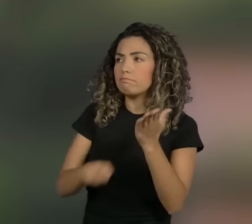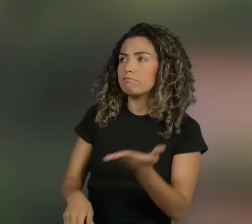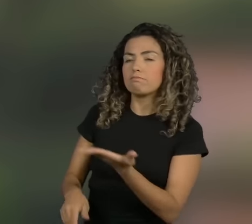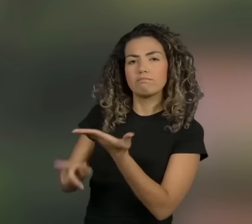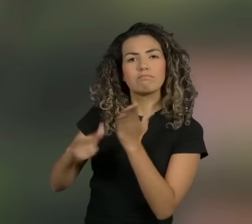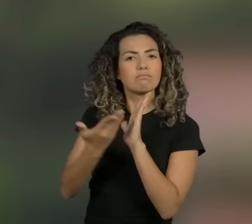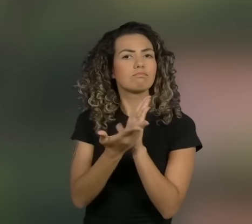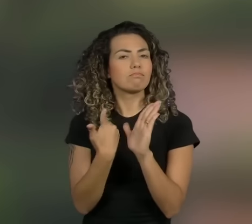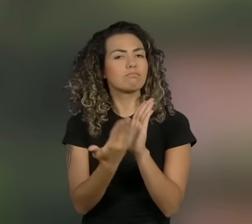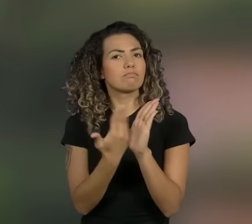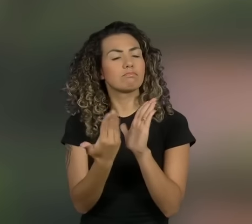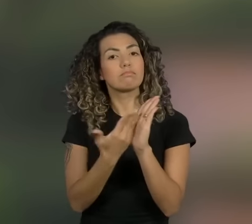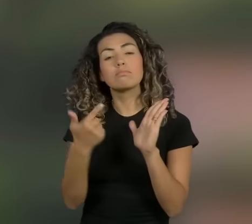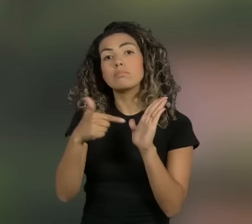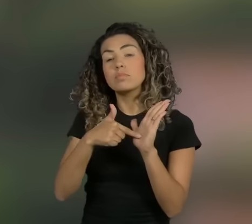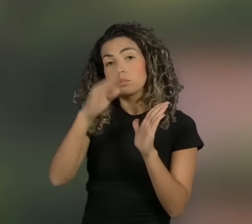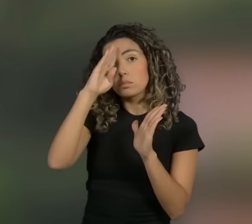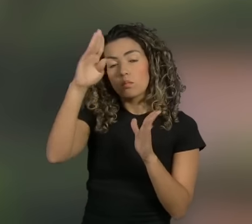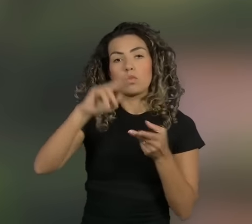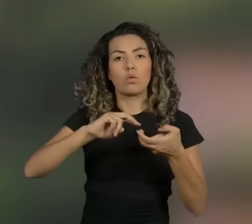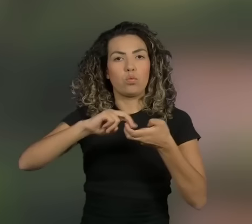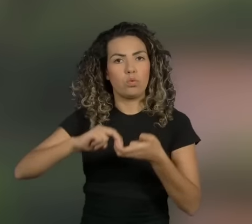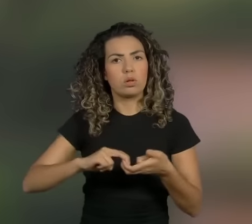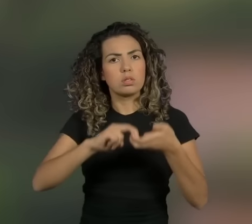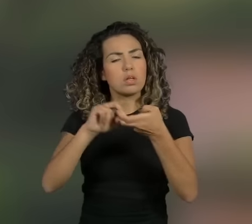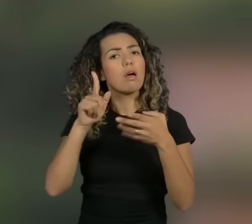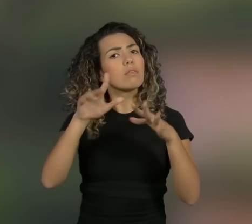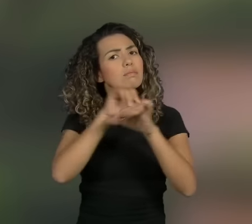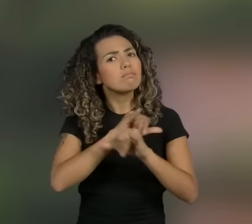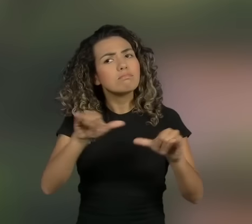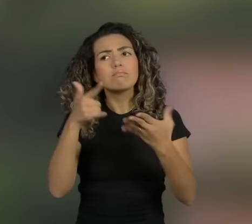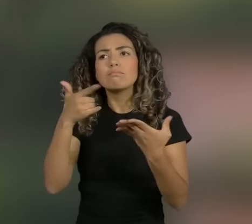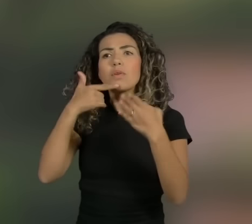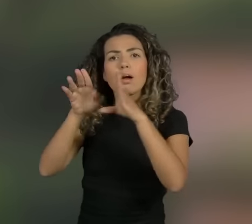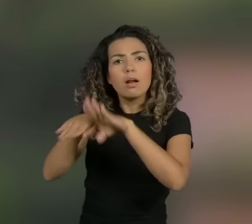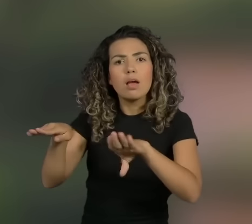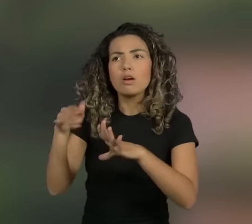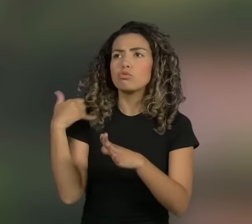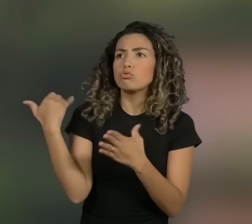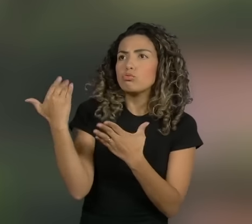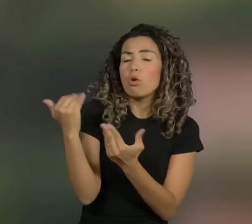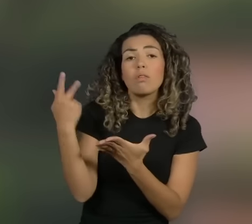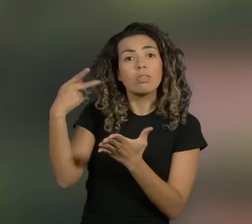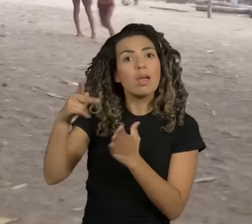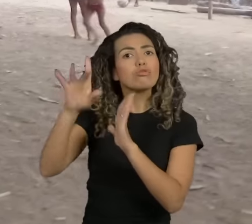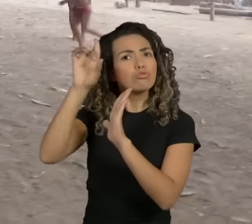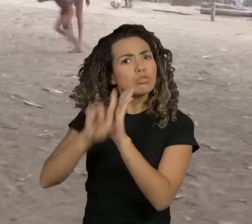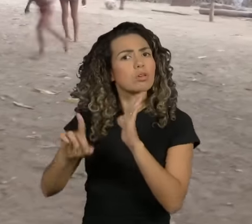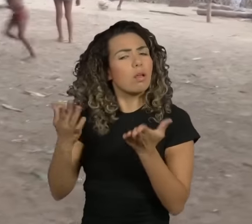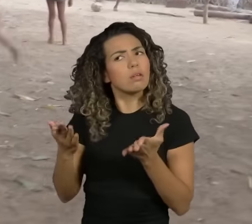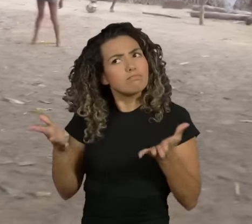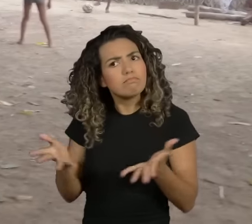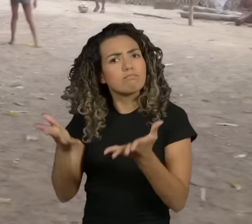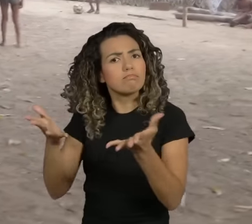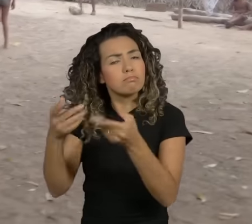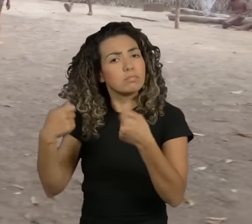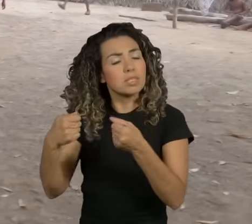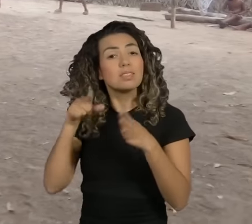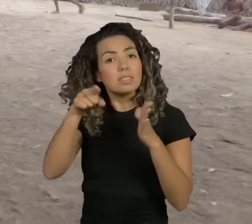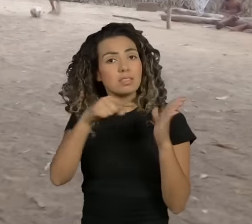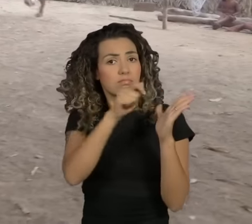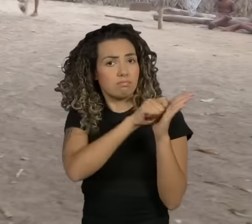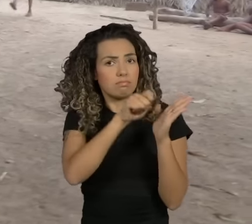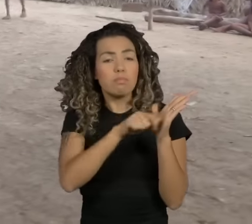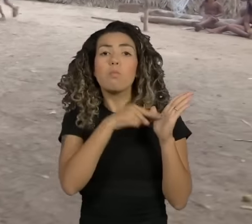Fundo das Nações Unidas para a Promoção de Direitos de Crianças e Adolescentes, indica que 75%